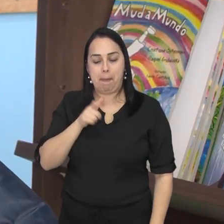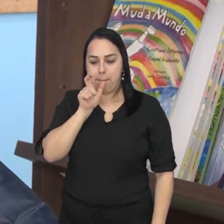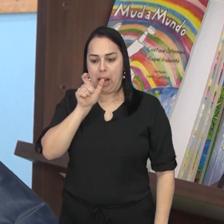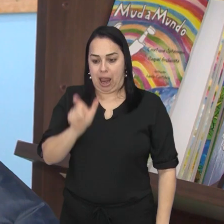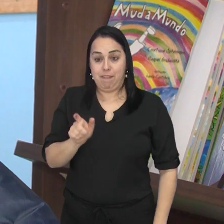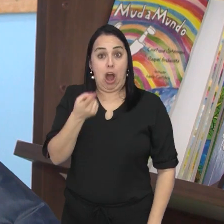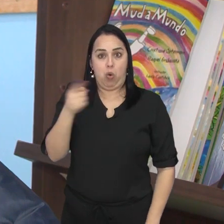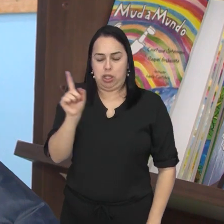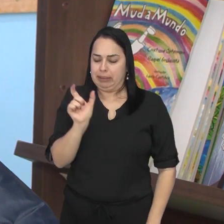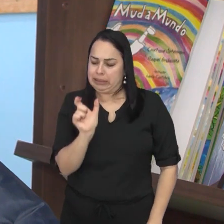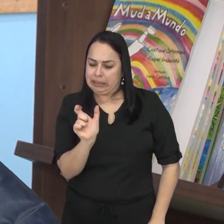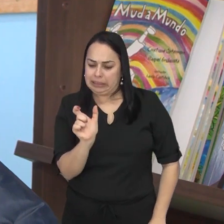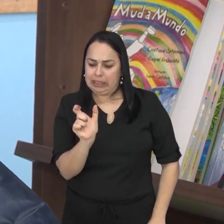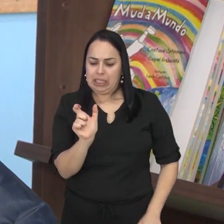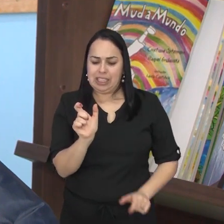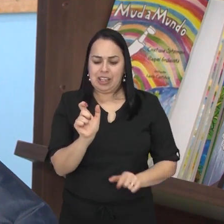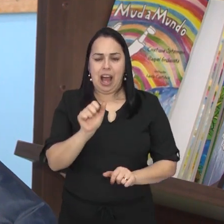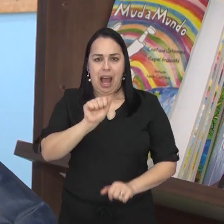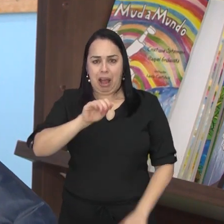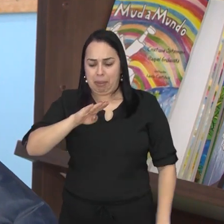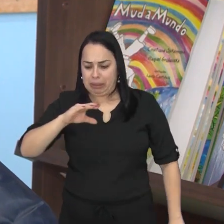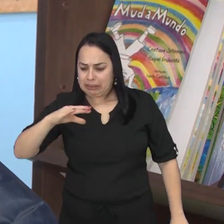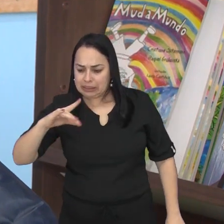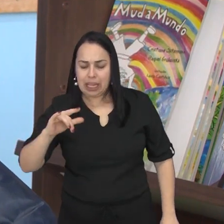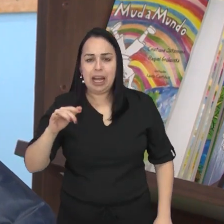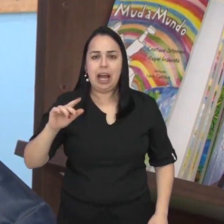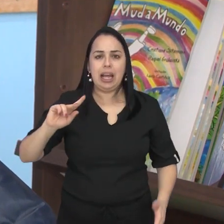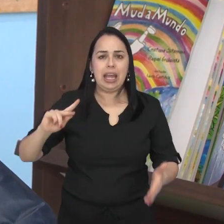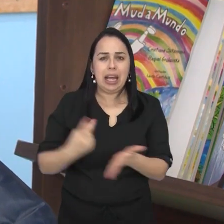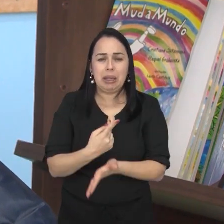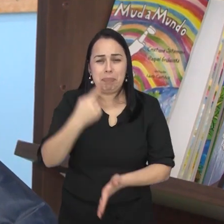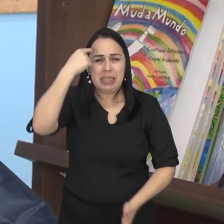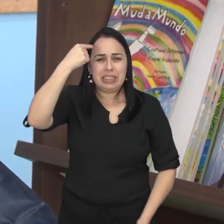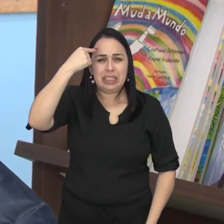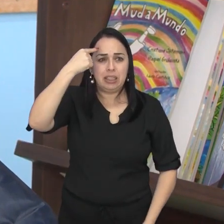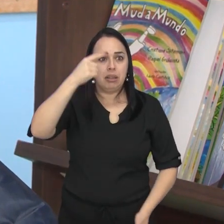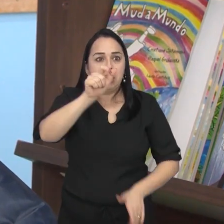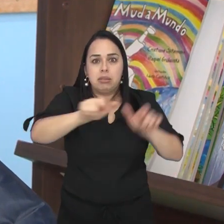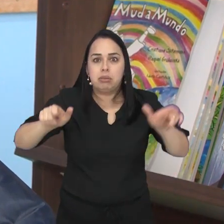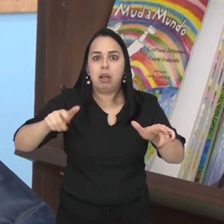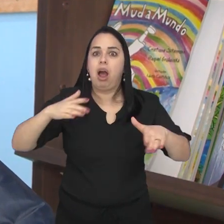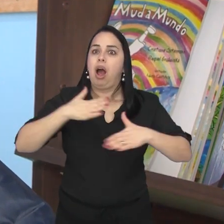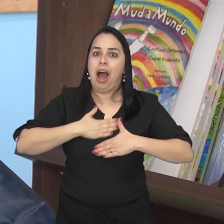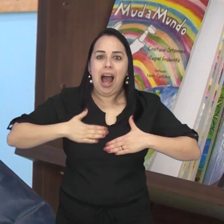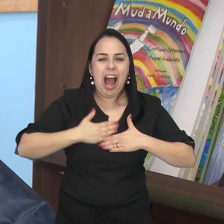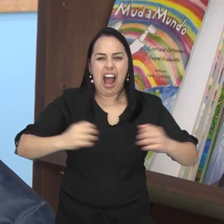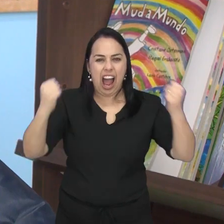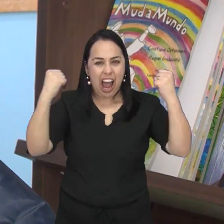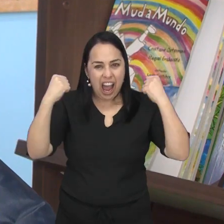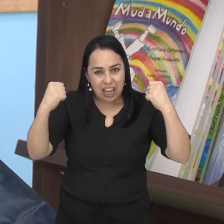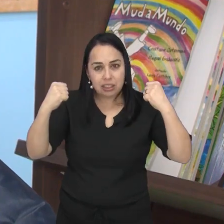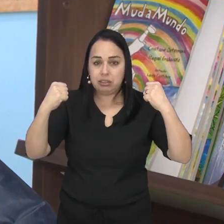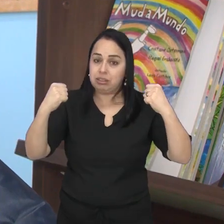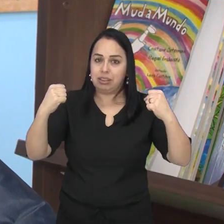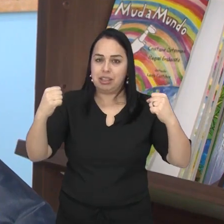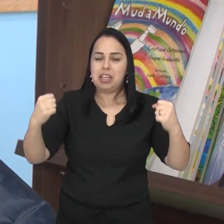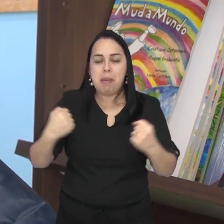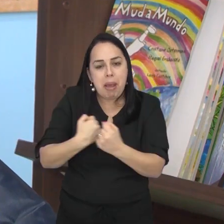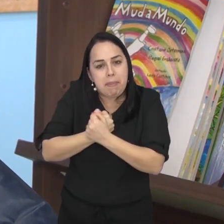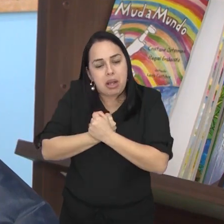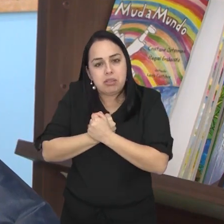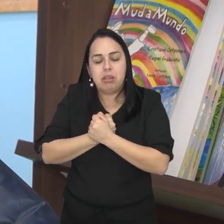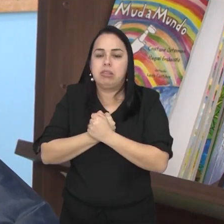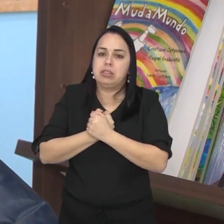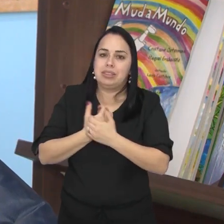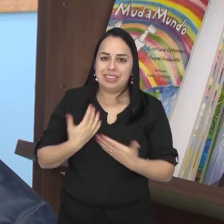achei que estava errado. Mas aí depois que a moça falou que estava certo, aí todo mundo comemorou, assim, né? Todo mundo subiu lá no palco e